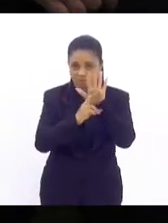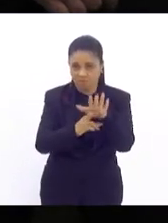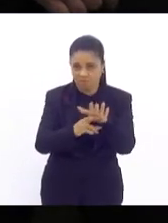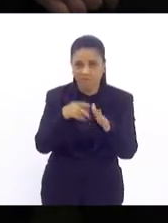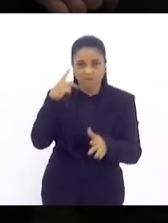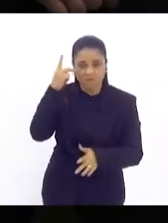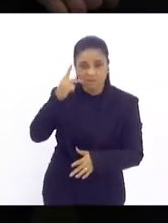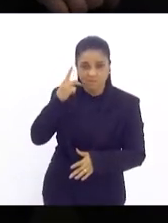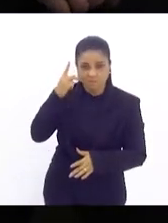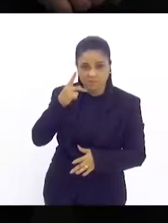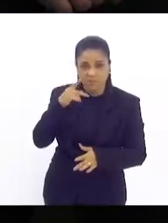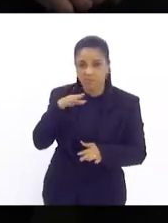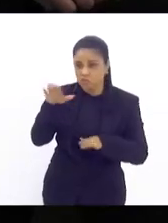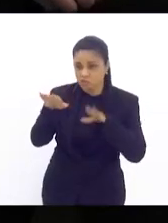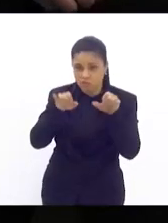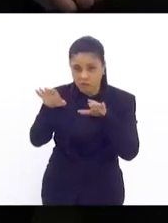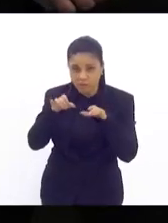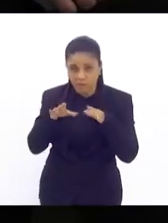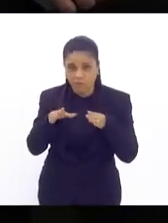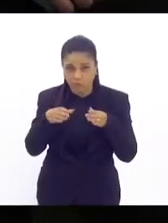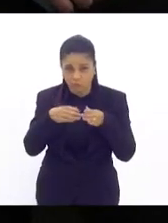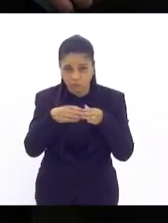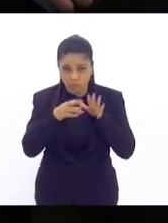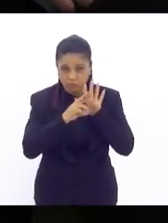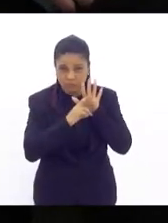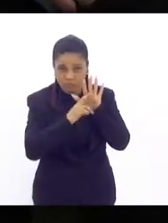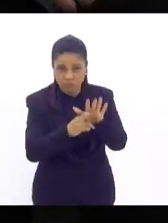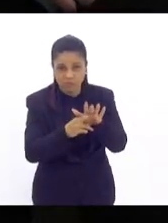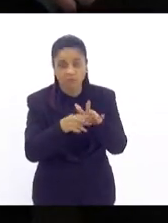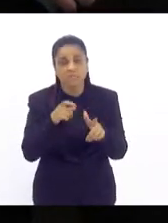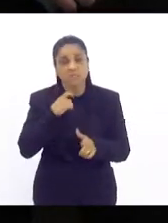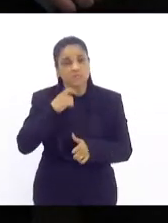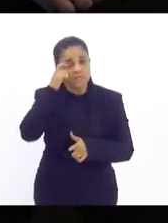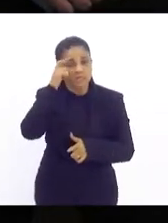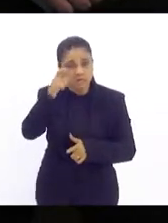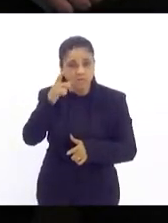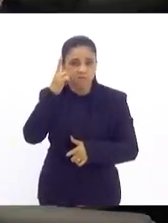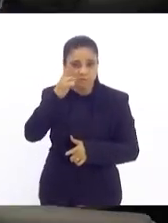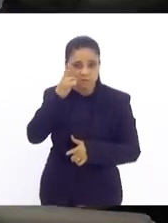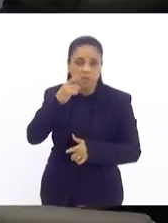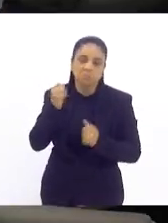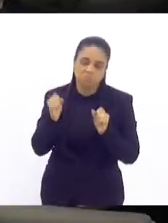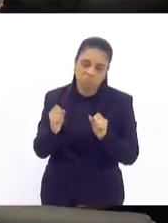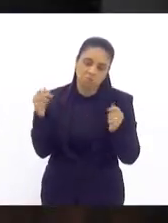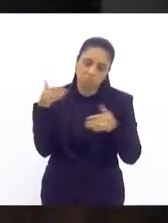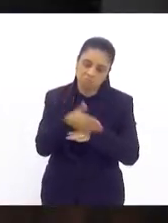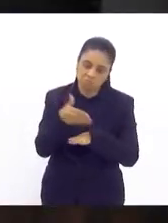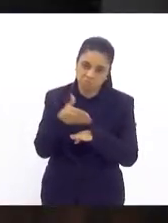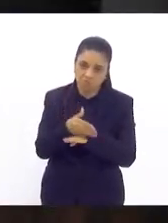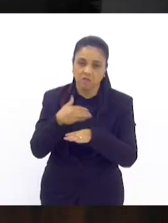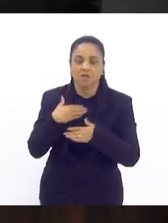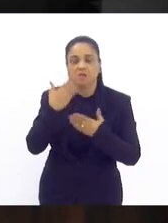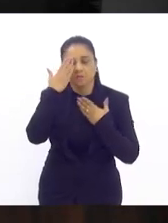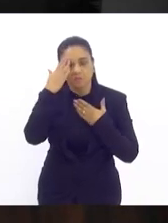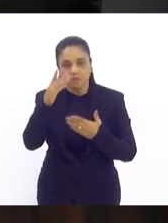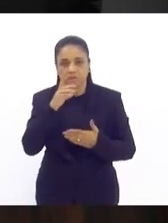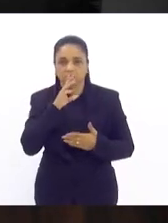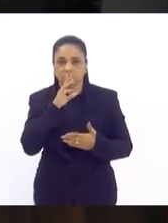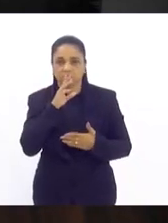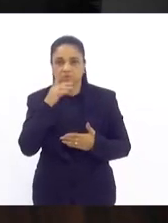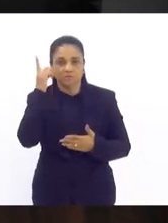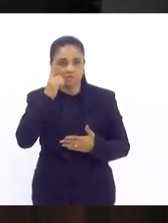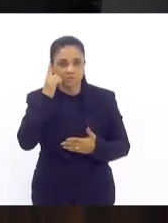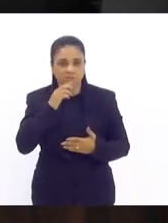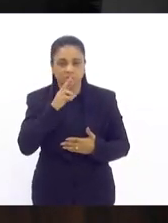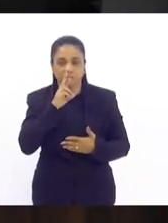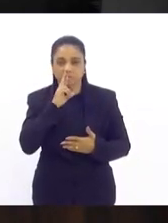os membros mas a todos os colegas que tiverem interesse que possam participar da discussão amanhã nessa CJ obrigado obrigado Deputado Rodrigo Amorim bem retornando